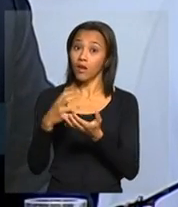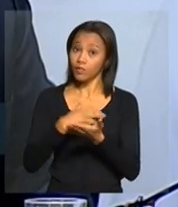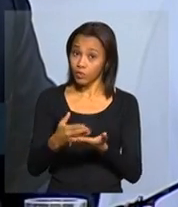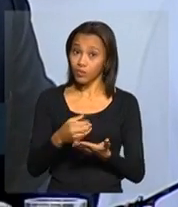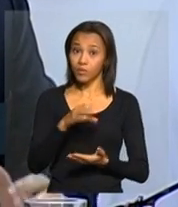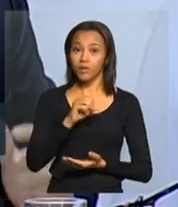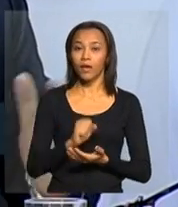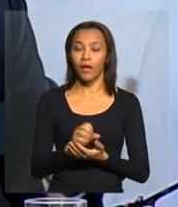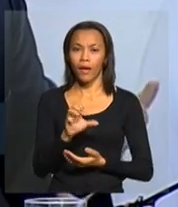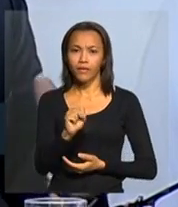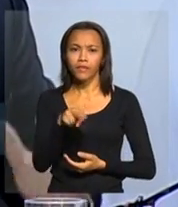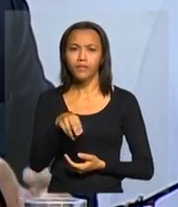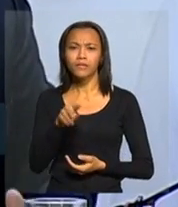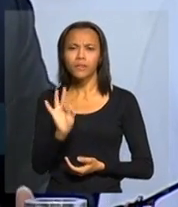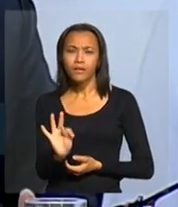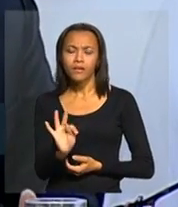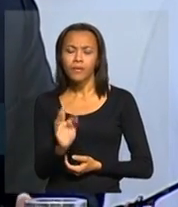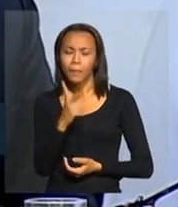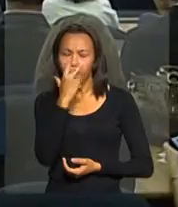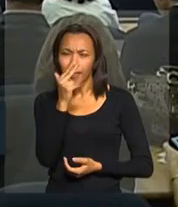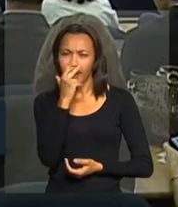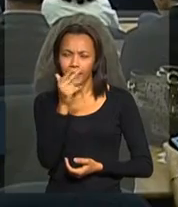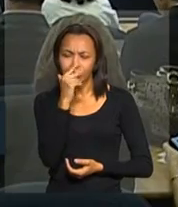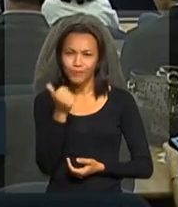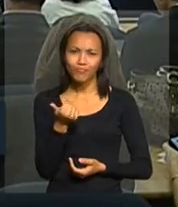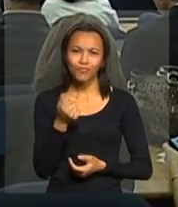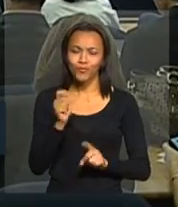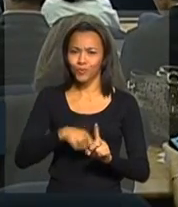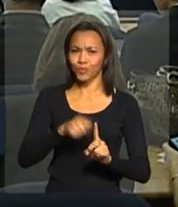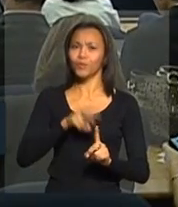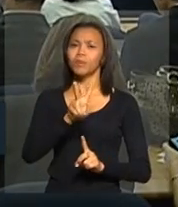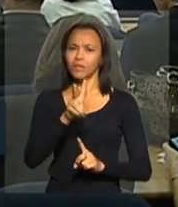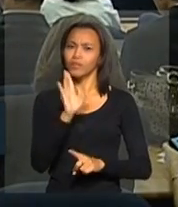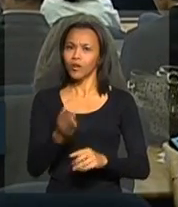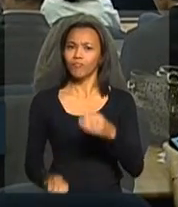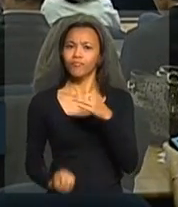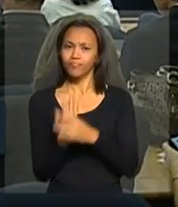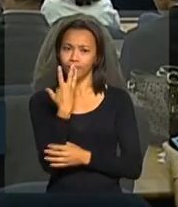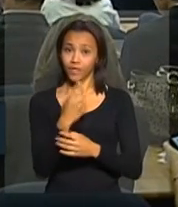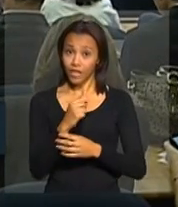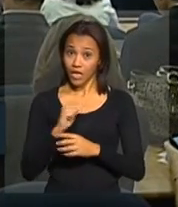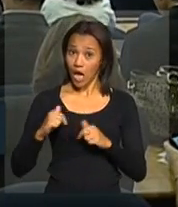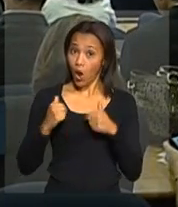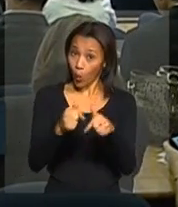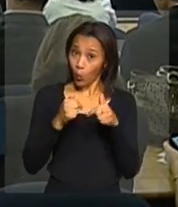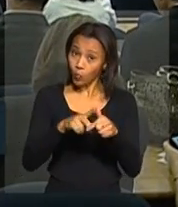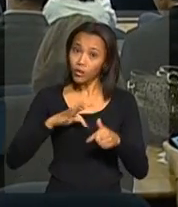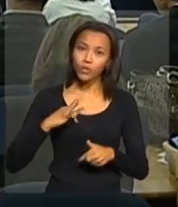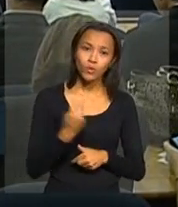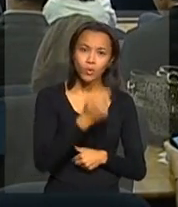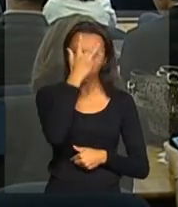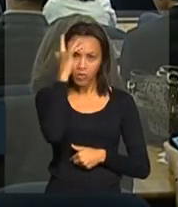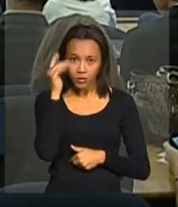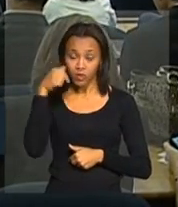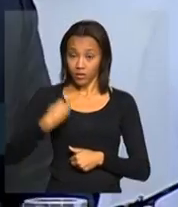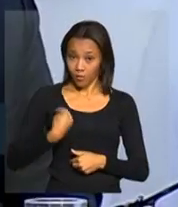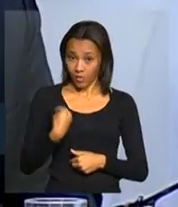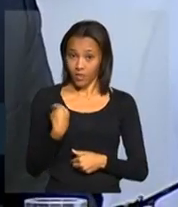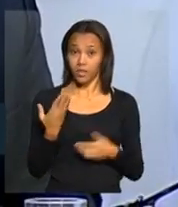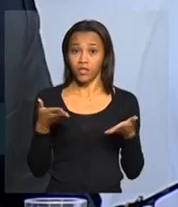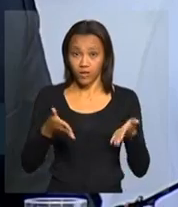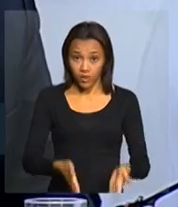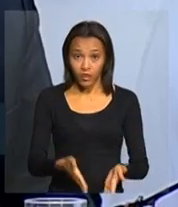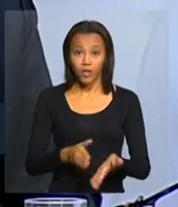SNT, me parece, com 2 meses que ele tinha sido criado, e a luta de todos os transplantadores que estão aqui presentes,